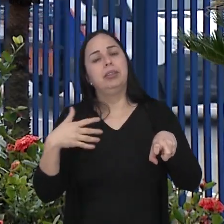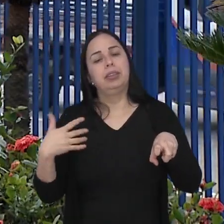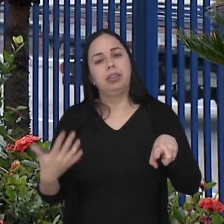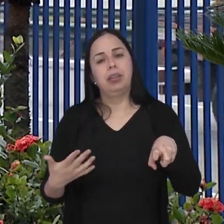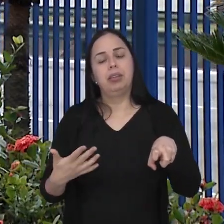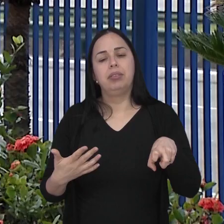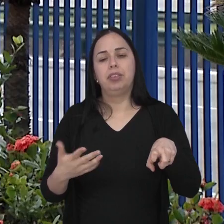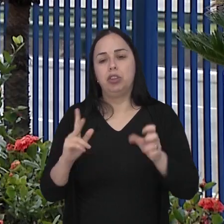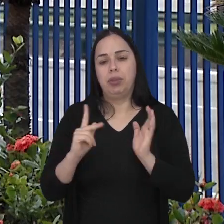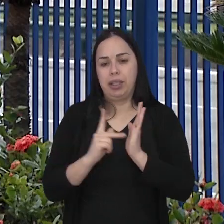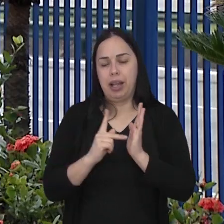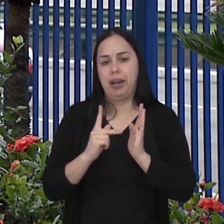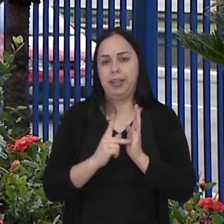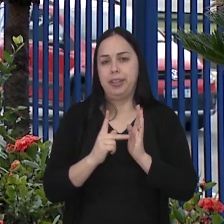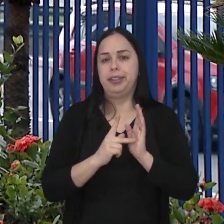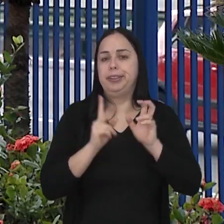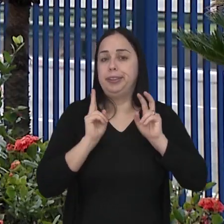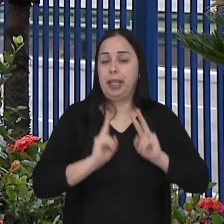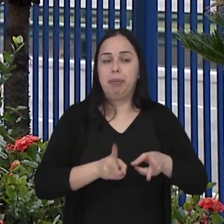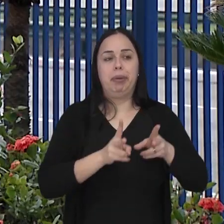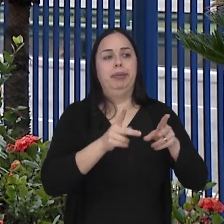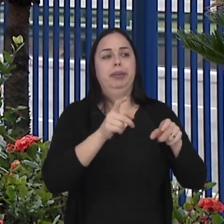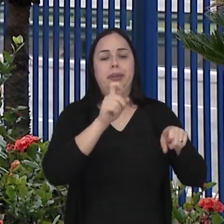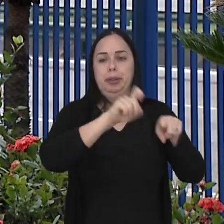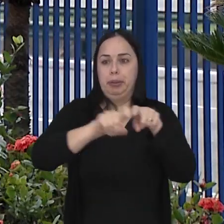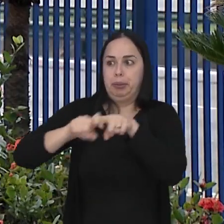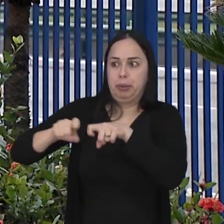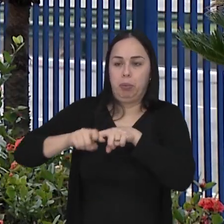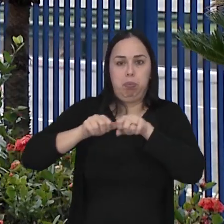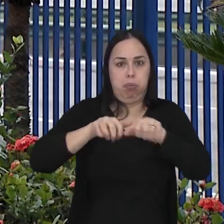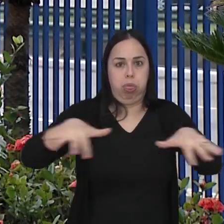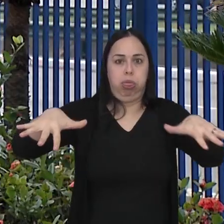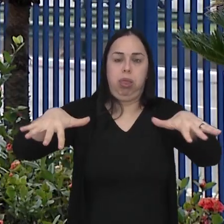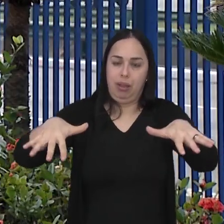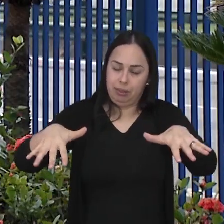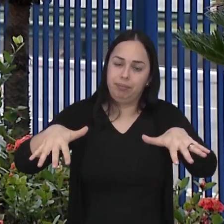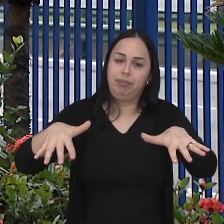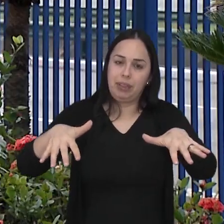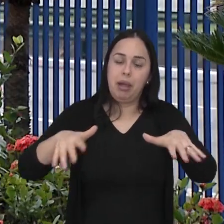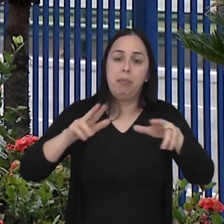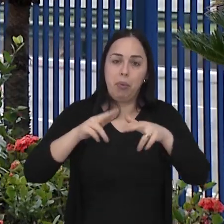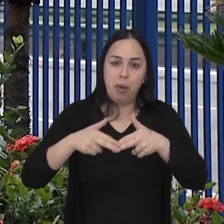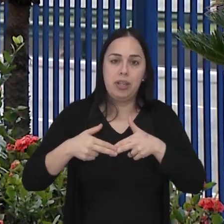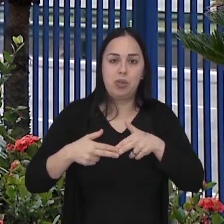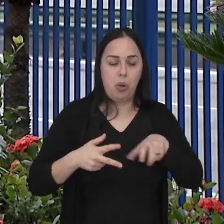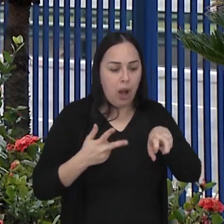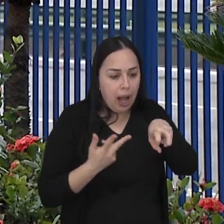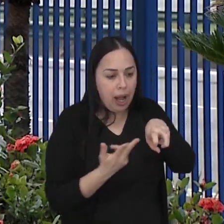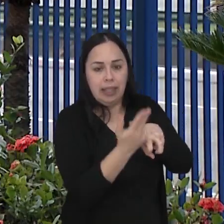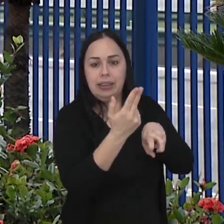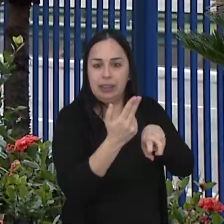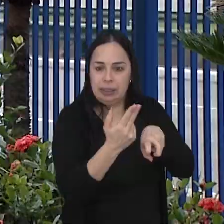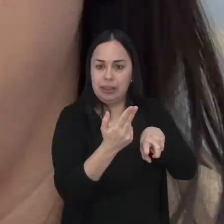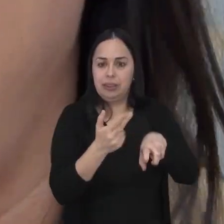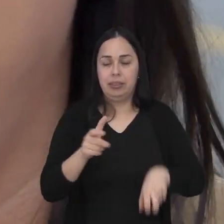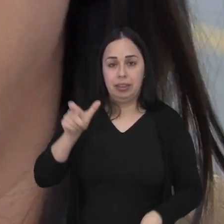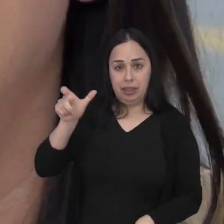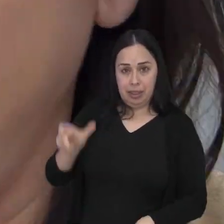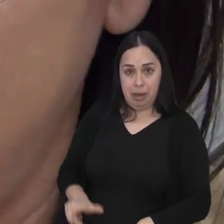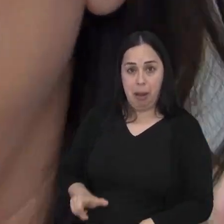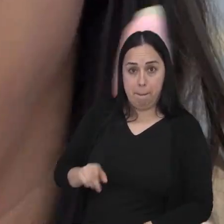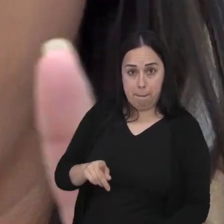então é realmente um ciclo sem fim, né? Se a gente realmente não fizer esses protocolos, né, de castração.